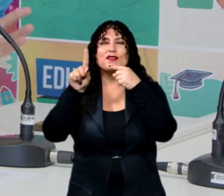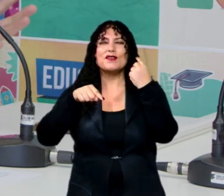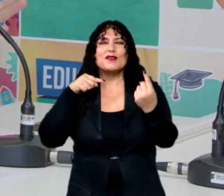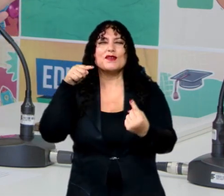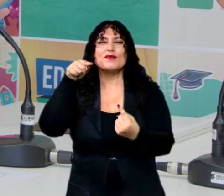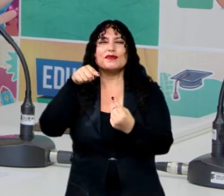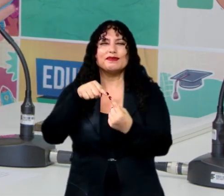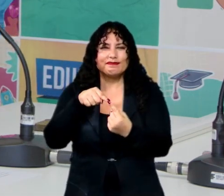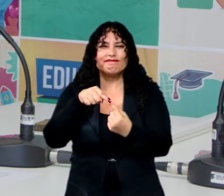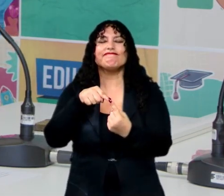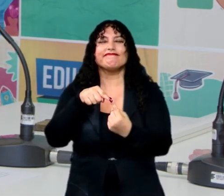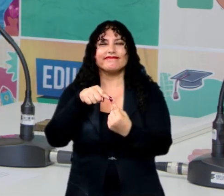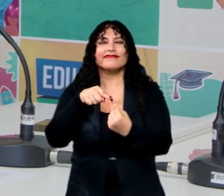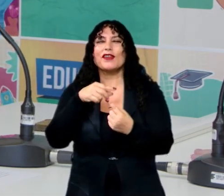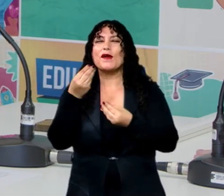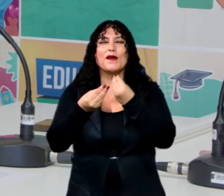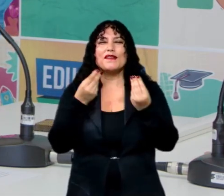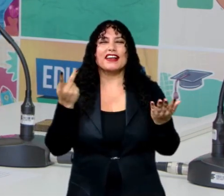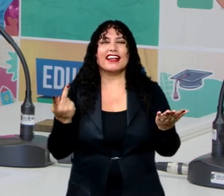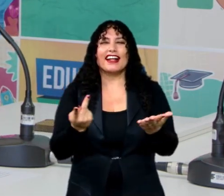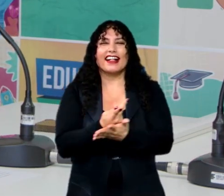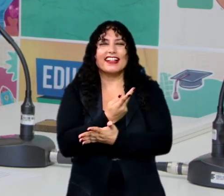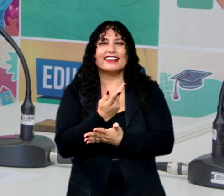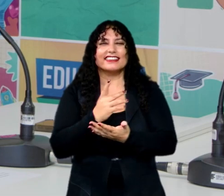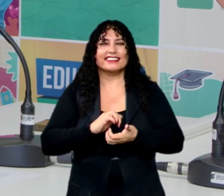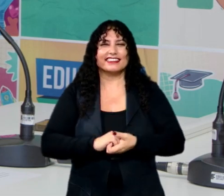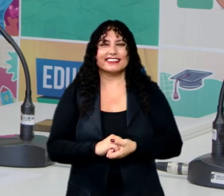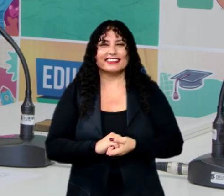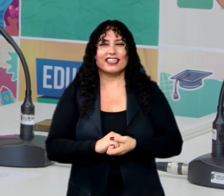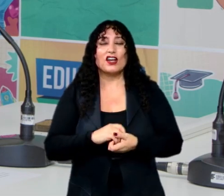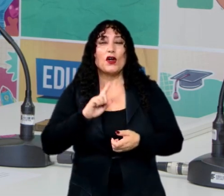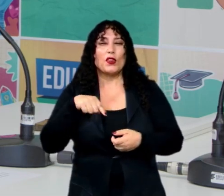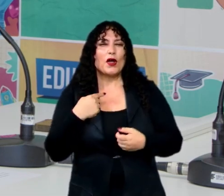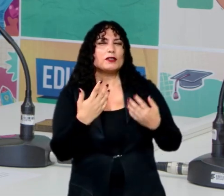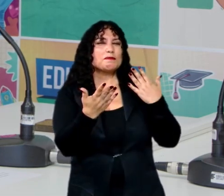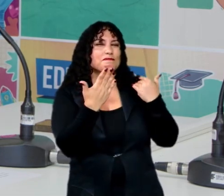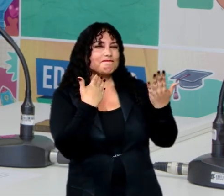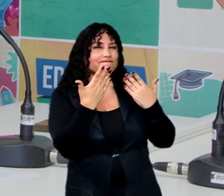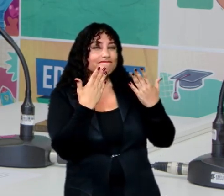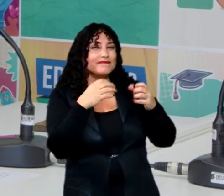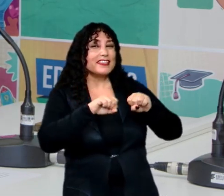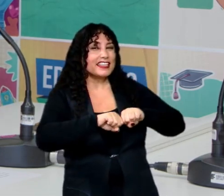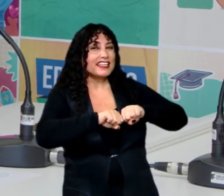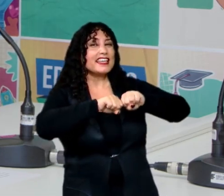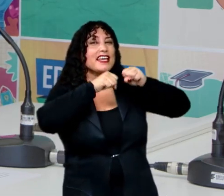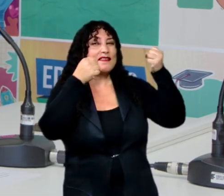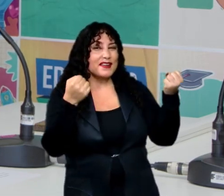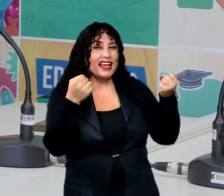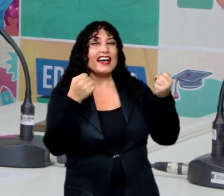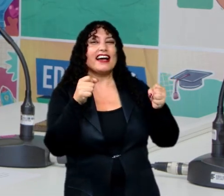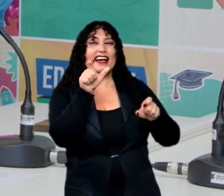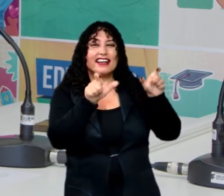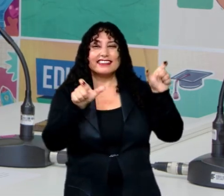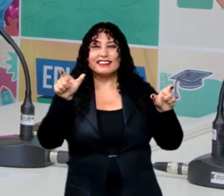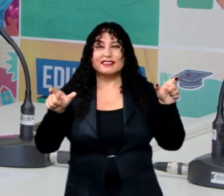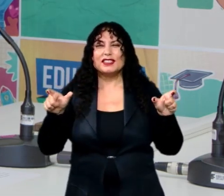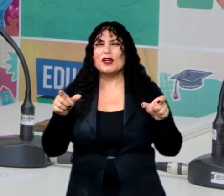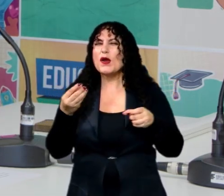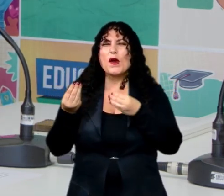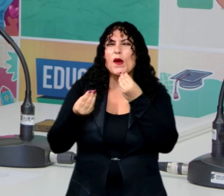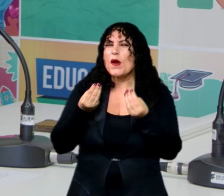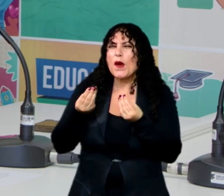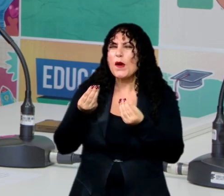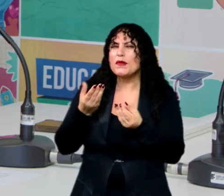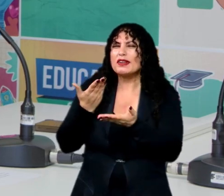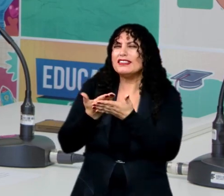ele acontece, porque aqui esse nosso bate-papo também é para quebrar alguns paradigmas, né? As pessoas vão pensar, tá, como é que eu